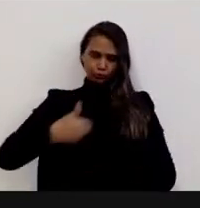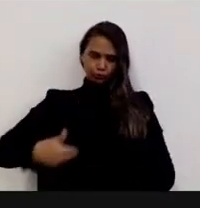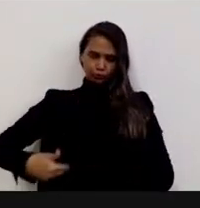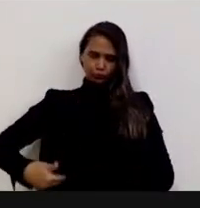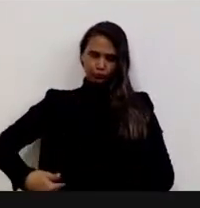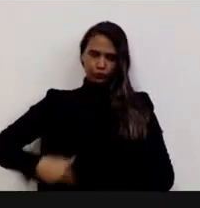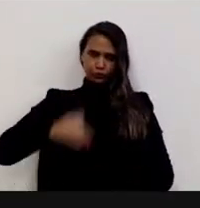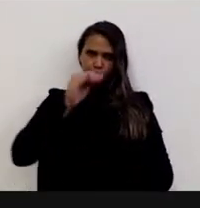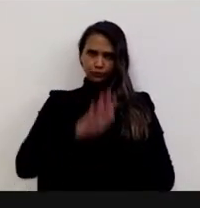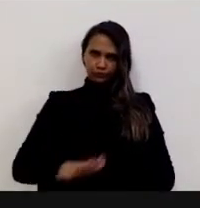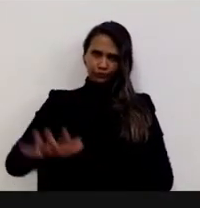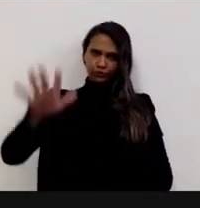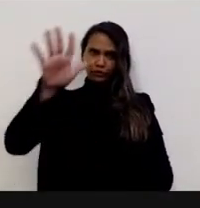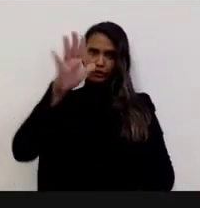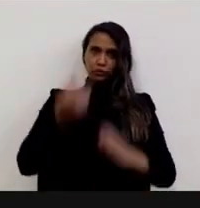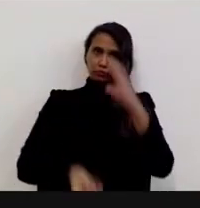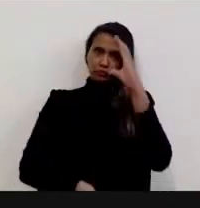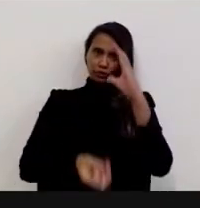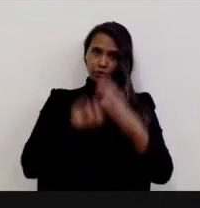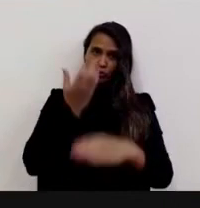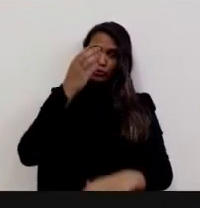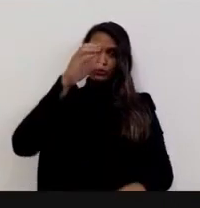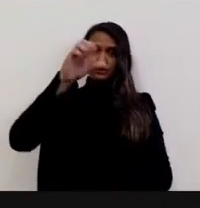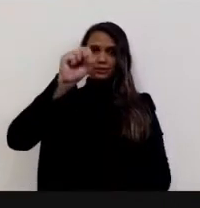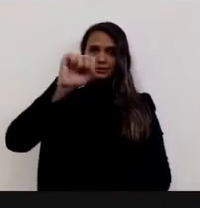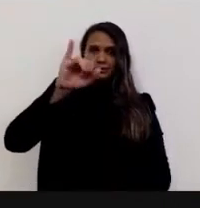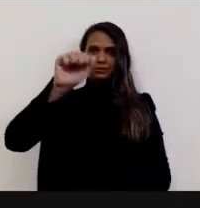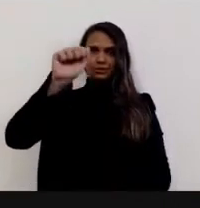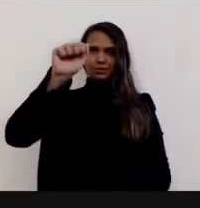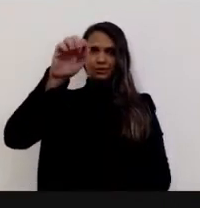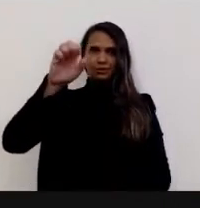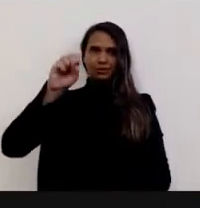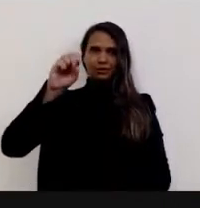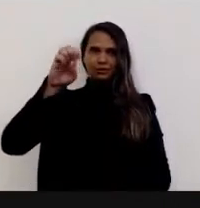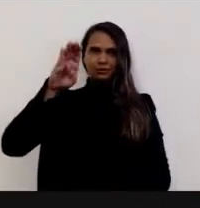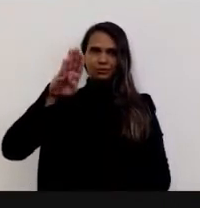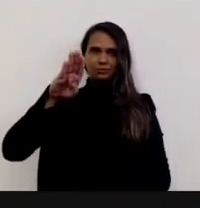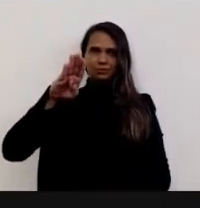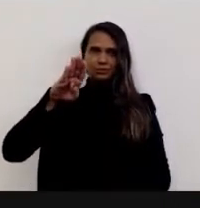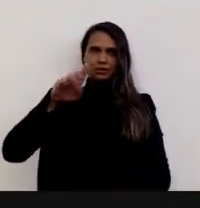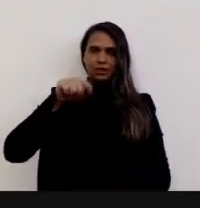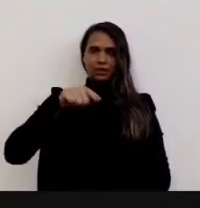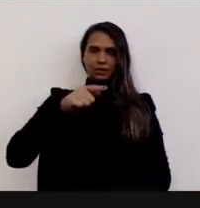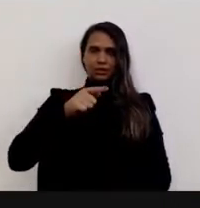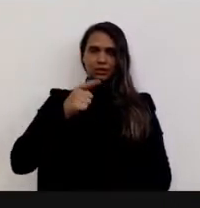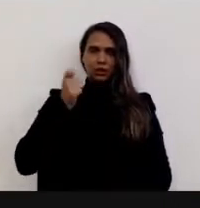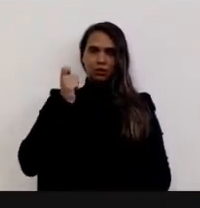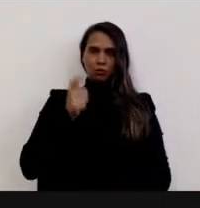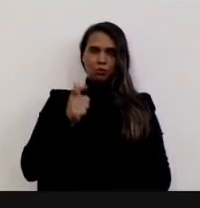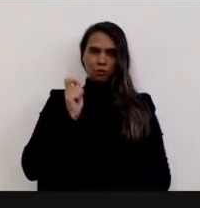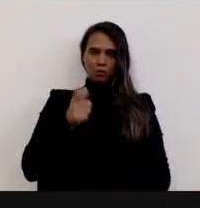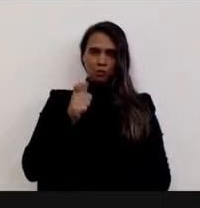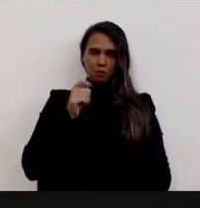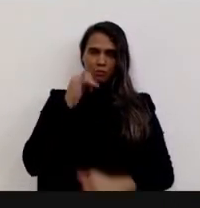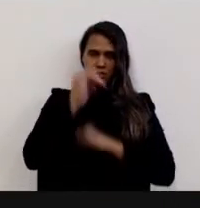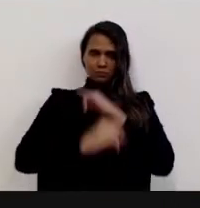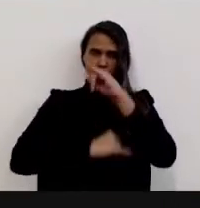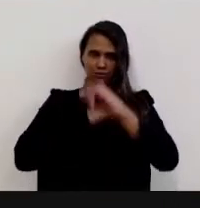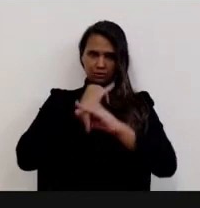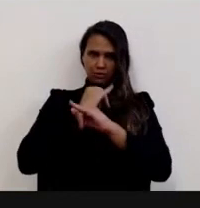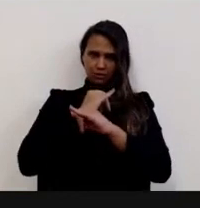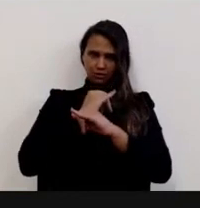envidou esforços e criou o CIASG, que hoje praticamente todos os órgãos utilizam o Comprasnet para fazerem as suas